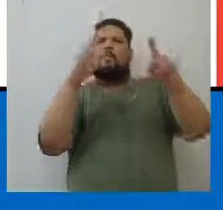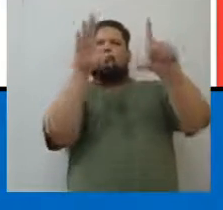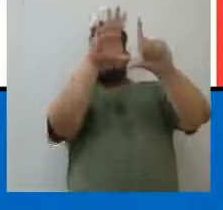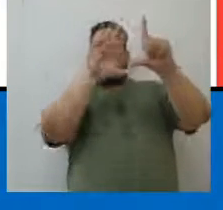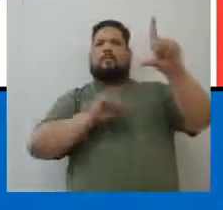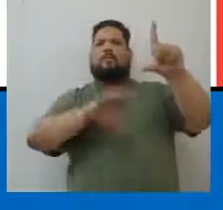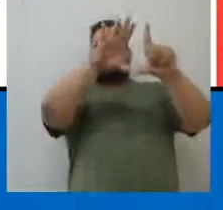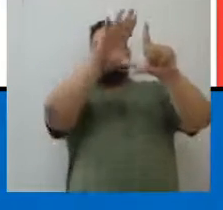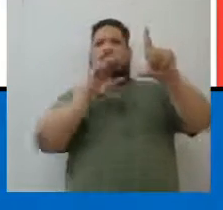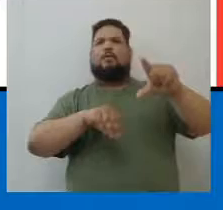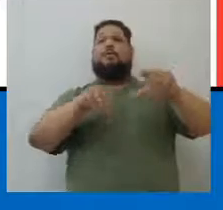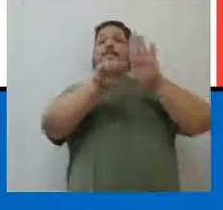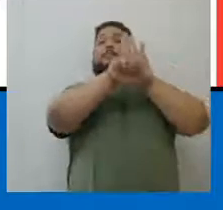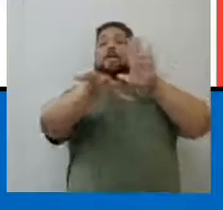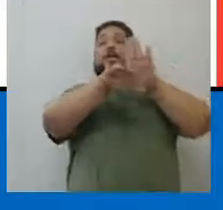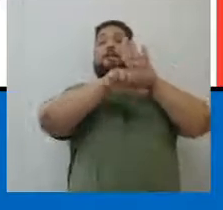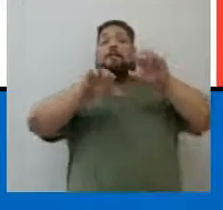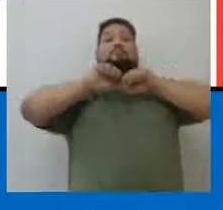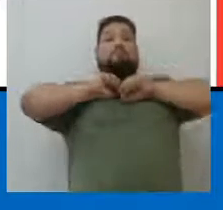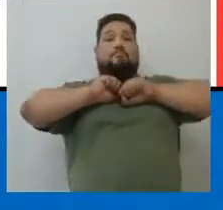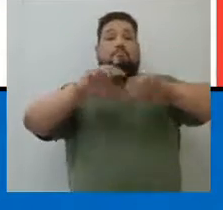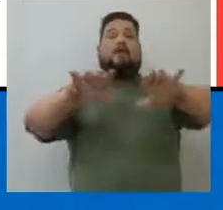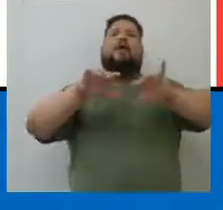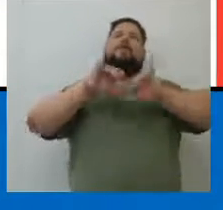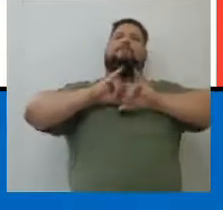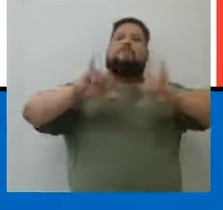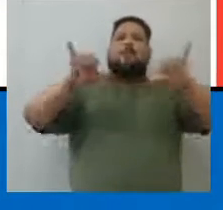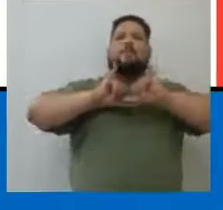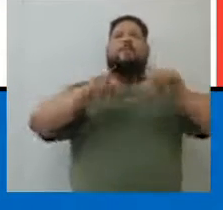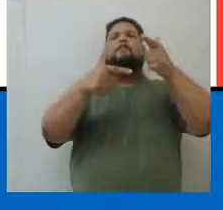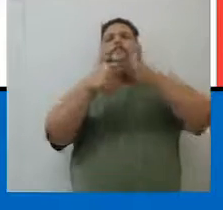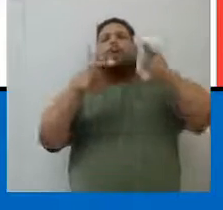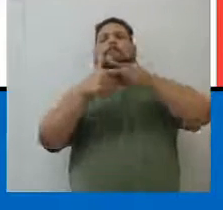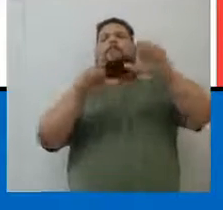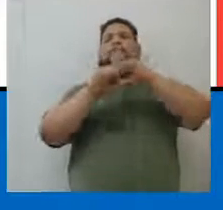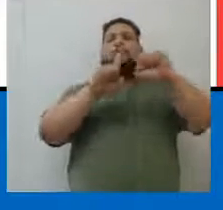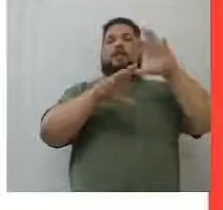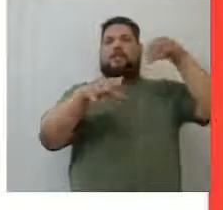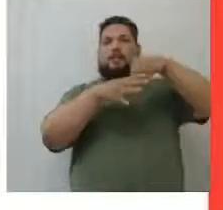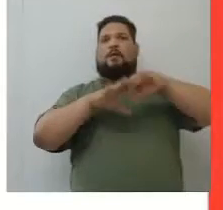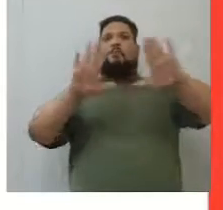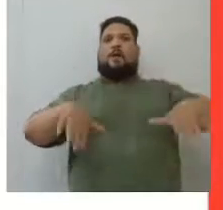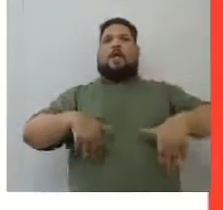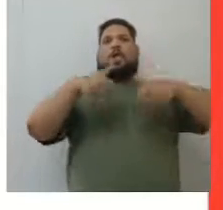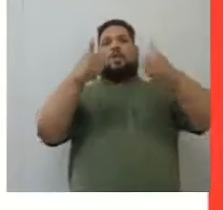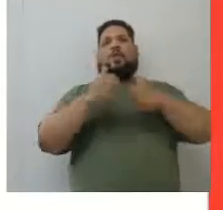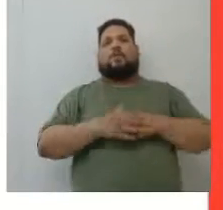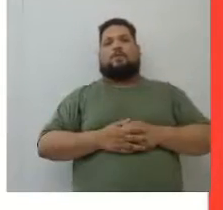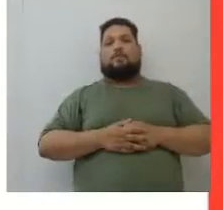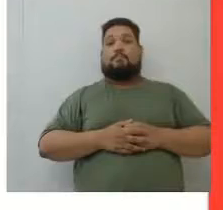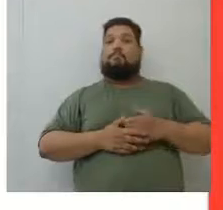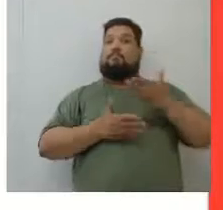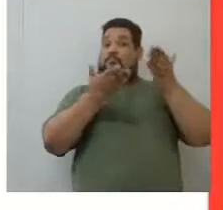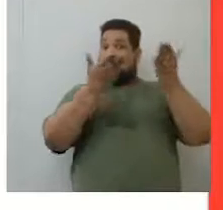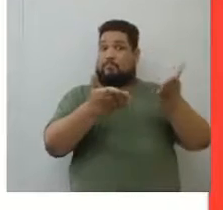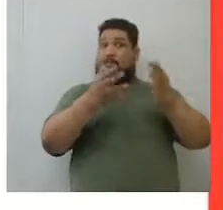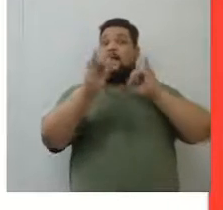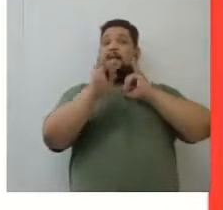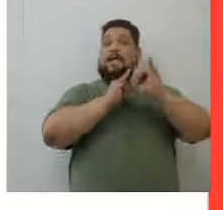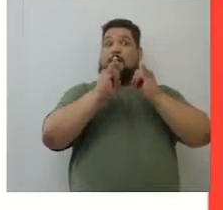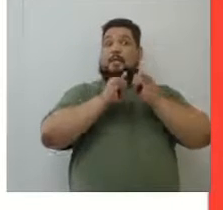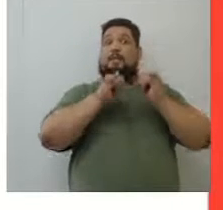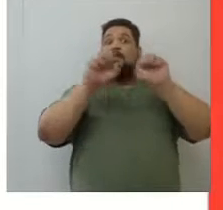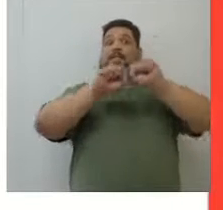grande mídia, informações de problemas sociais para haver melhora, tá? Então a gente está vendo que a internet de